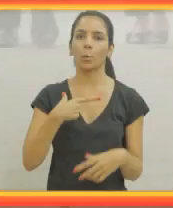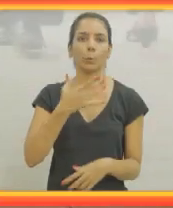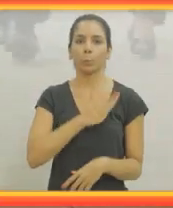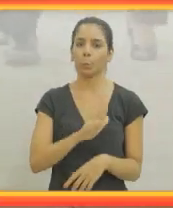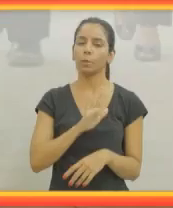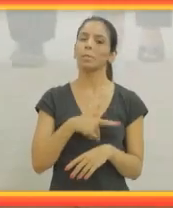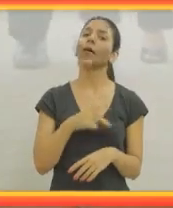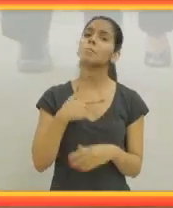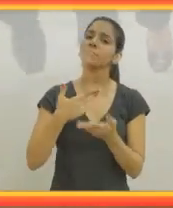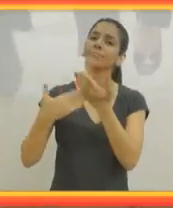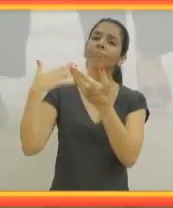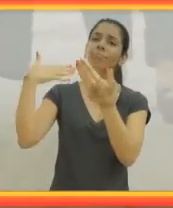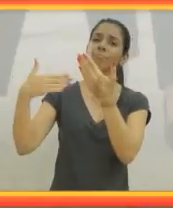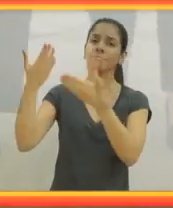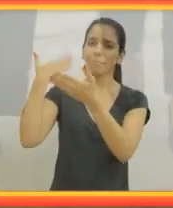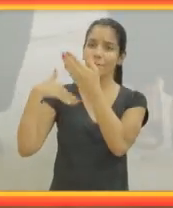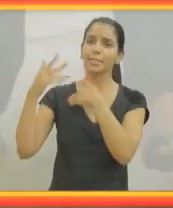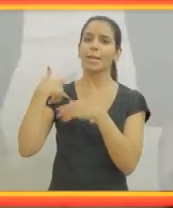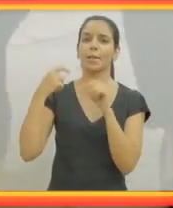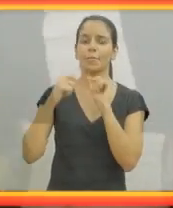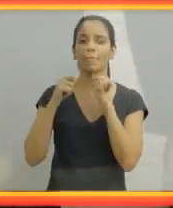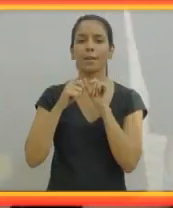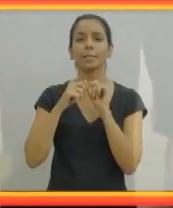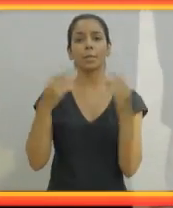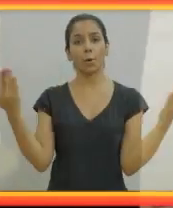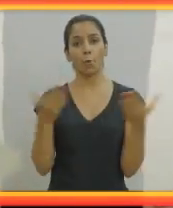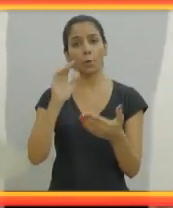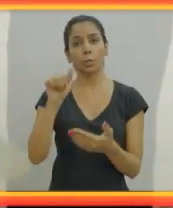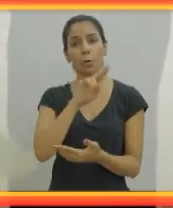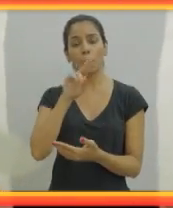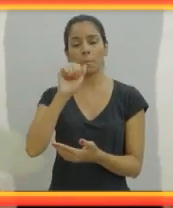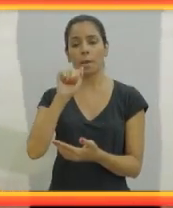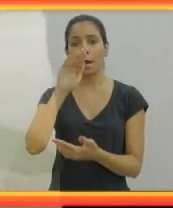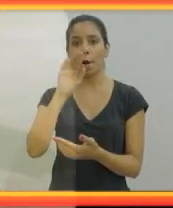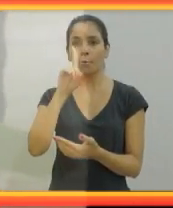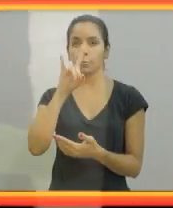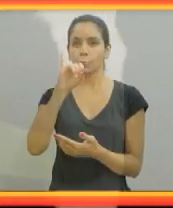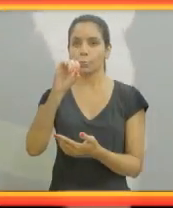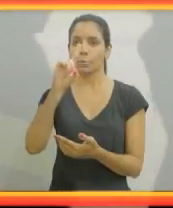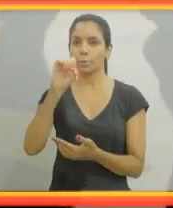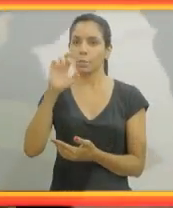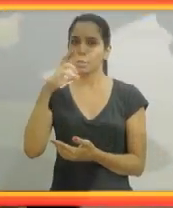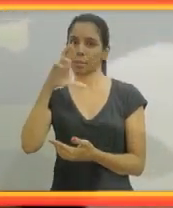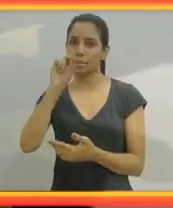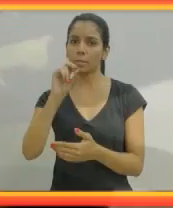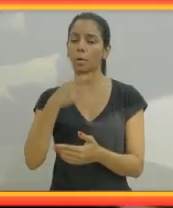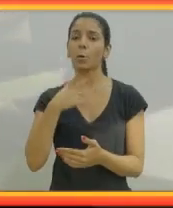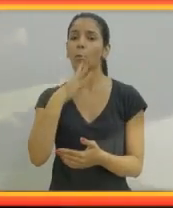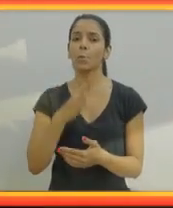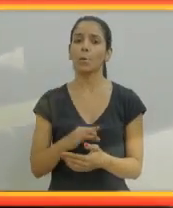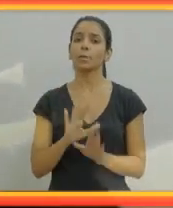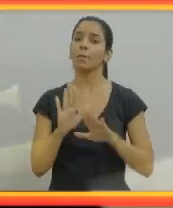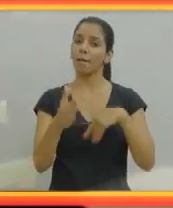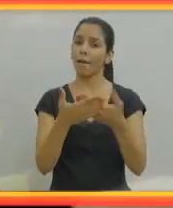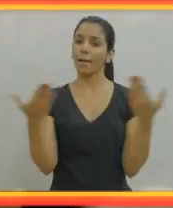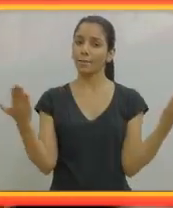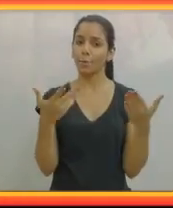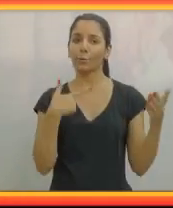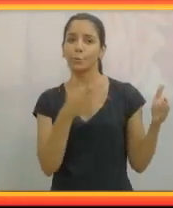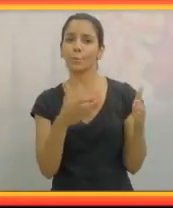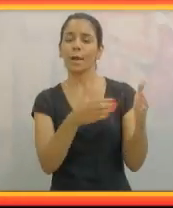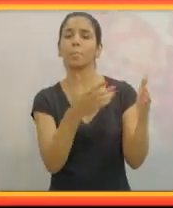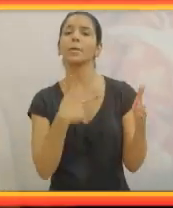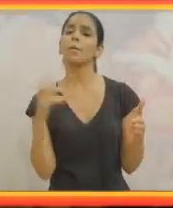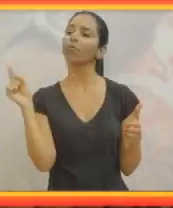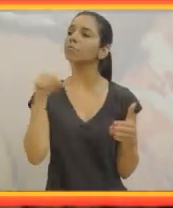gostava. Já na época, ele fazia o que hoje é a audiodescrição, sem nenhum conhecimento. Até hoje no caminho eu